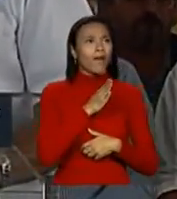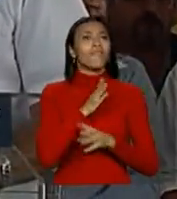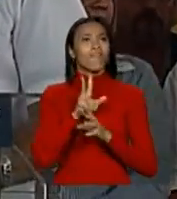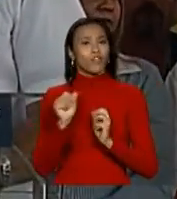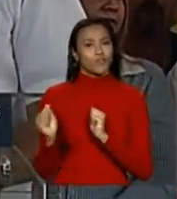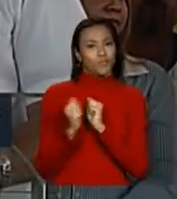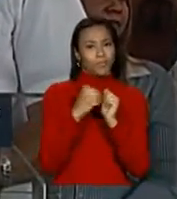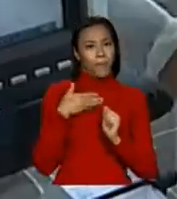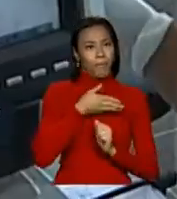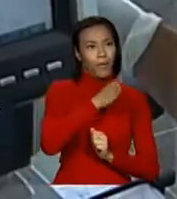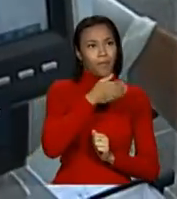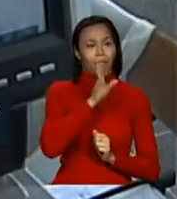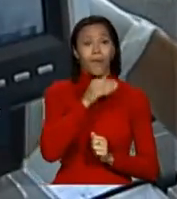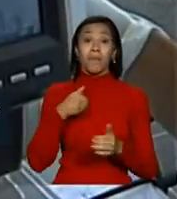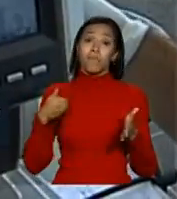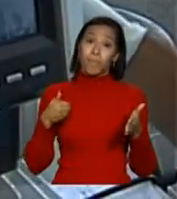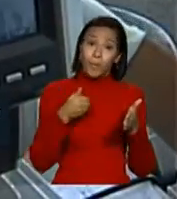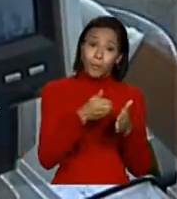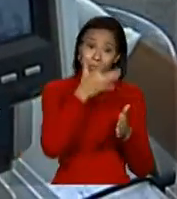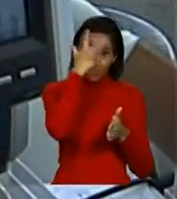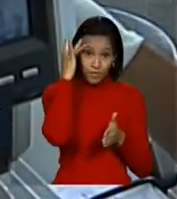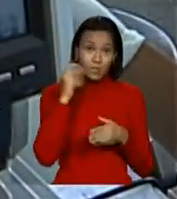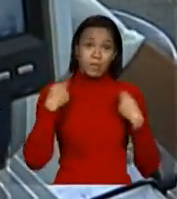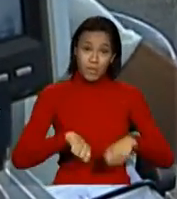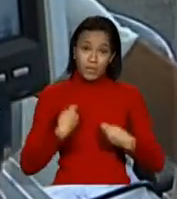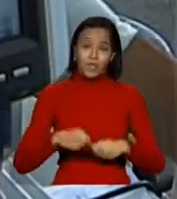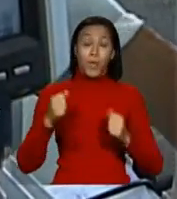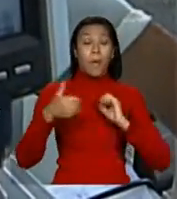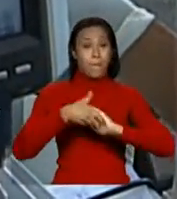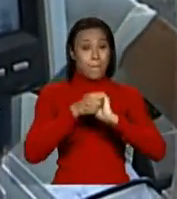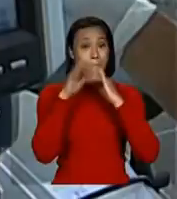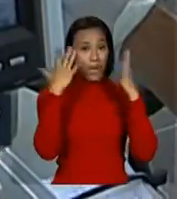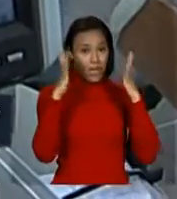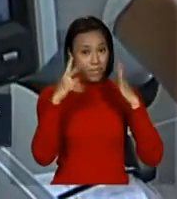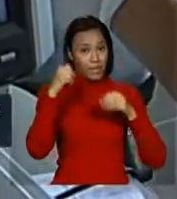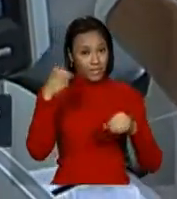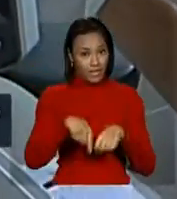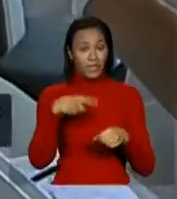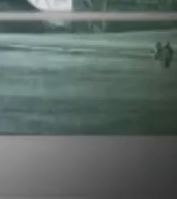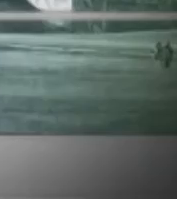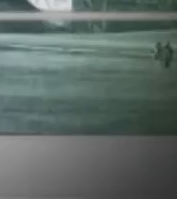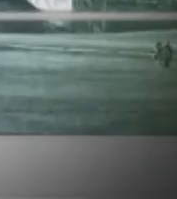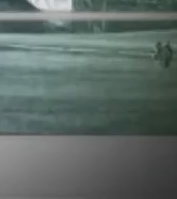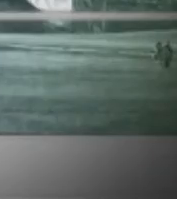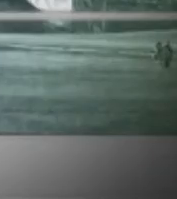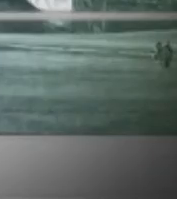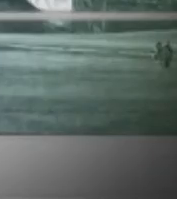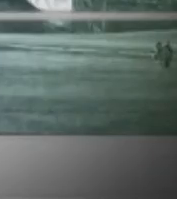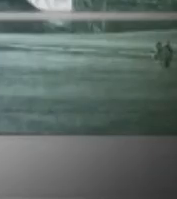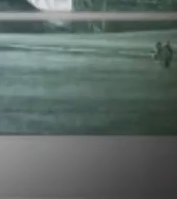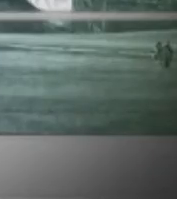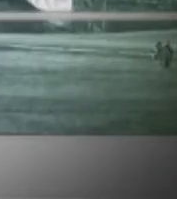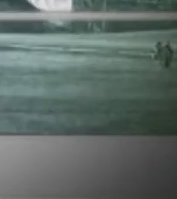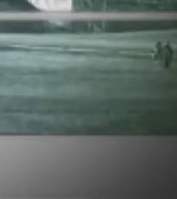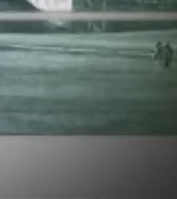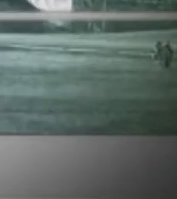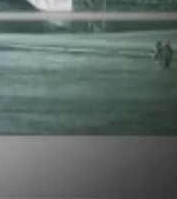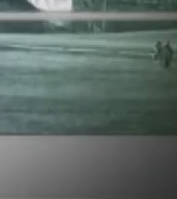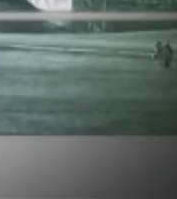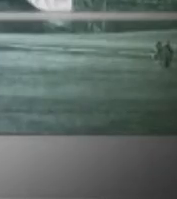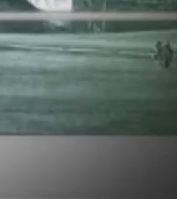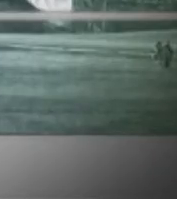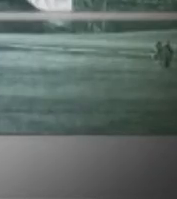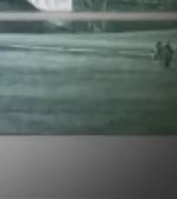levar a Saúde Mais Perto de quem mais precisa você acompanhou o lançamento do